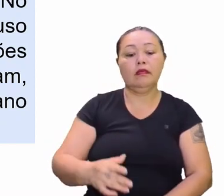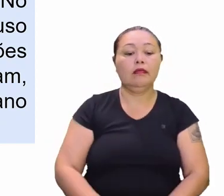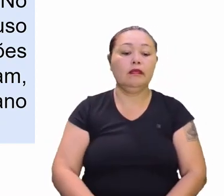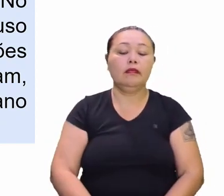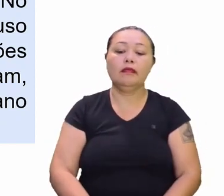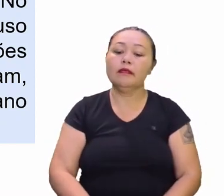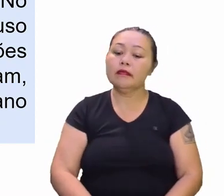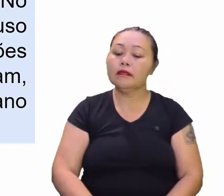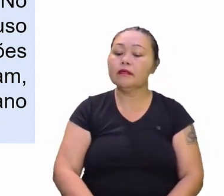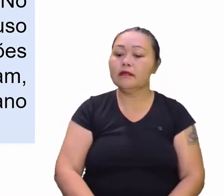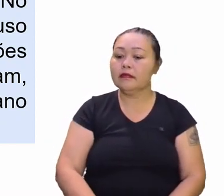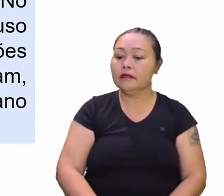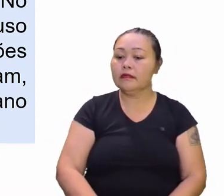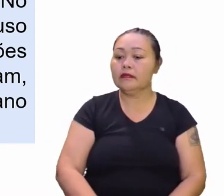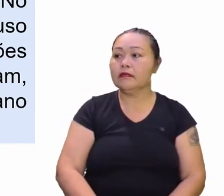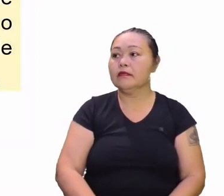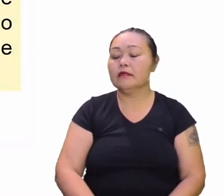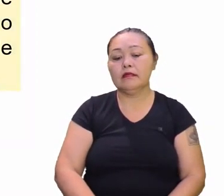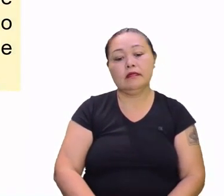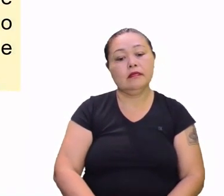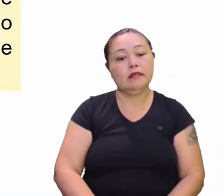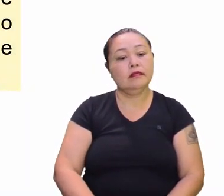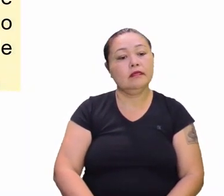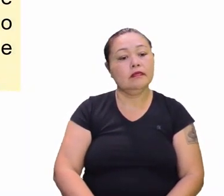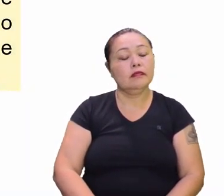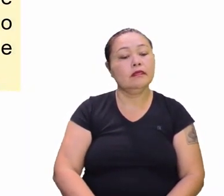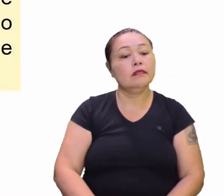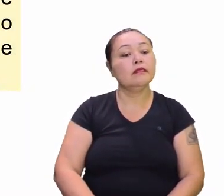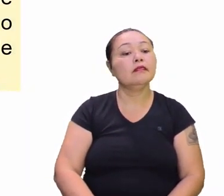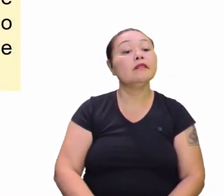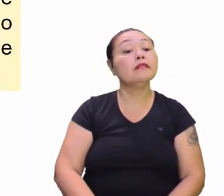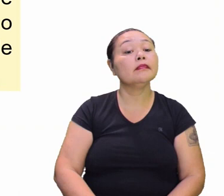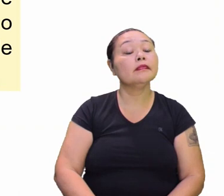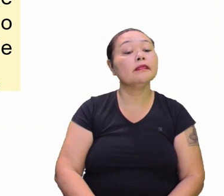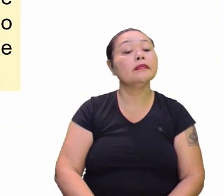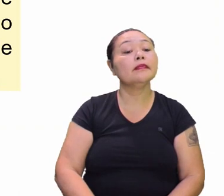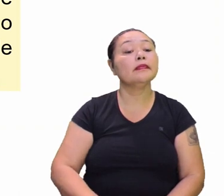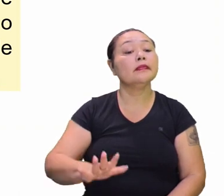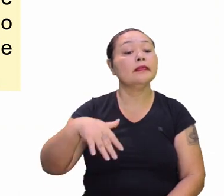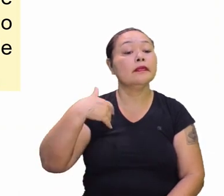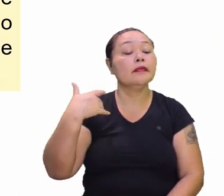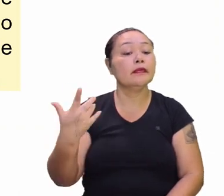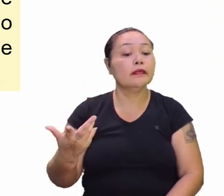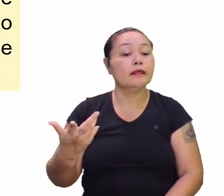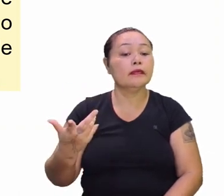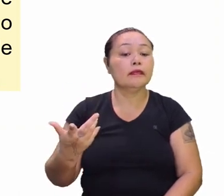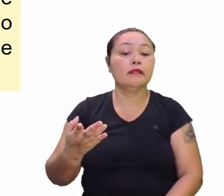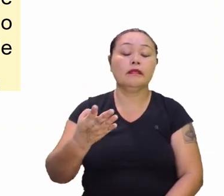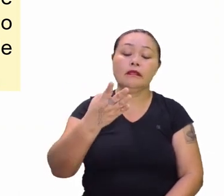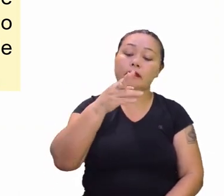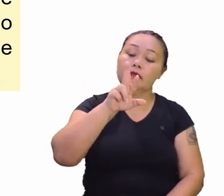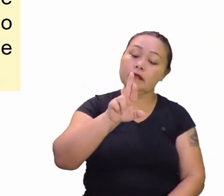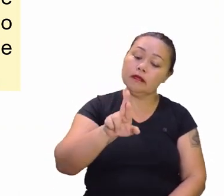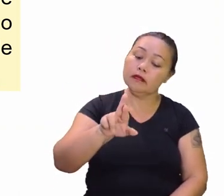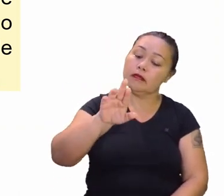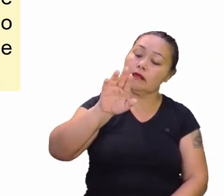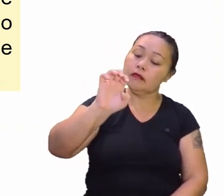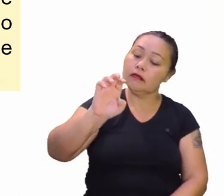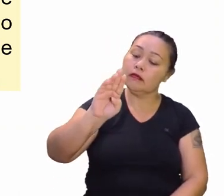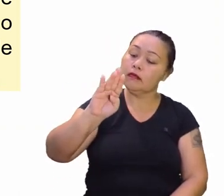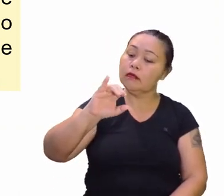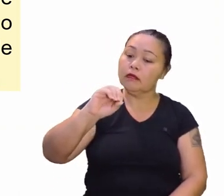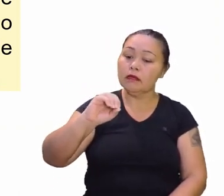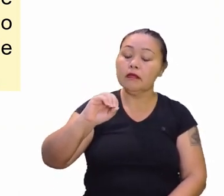desta unidade. e a REBIO, que são as